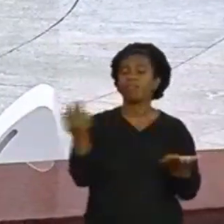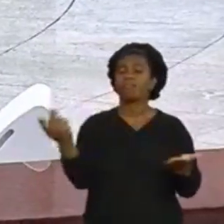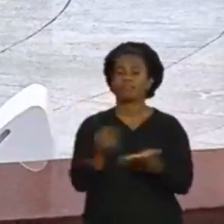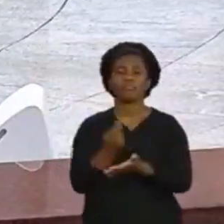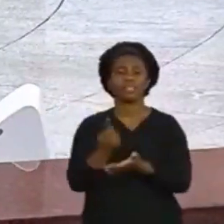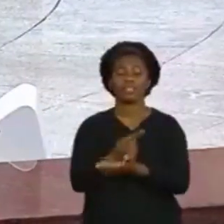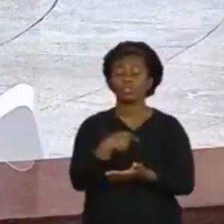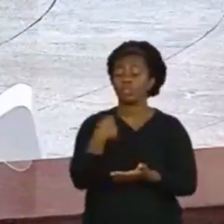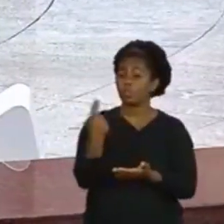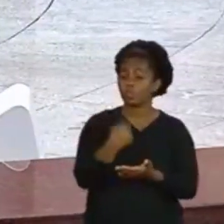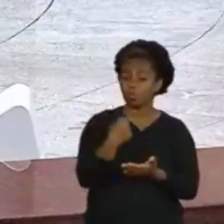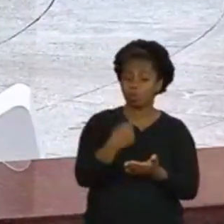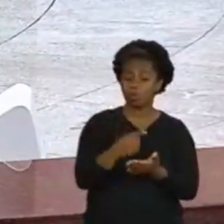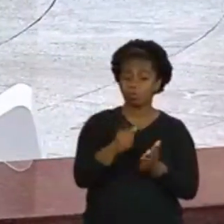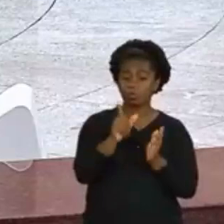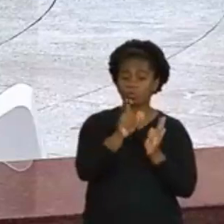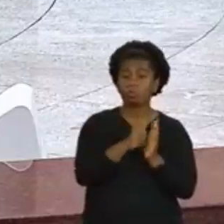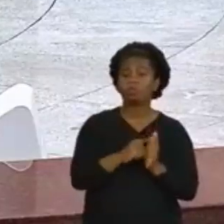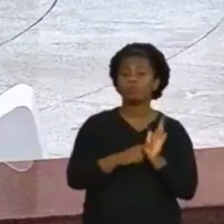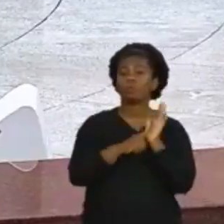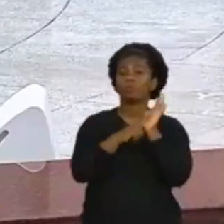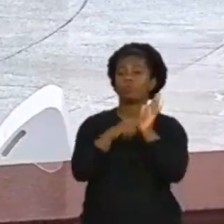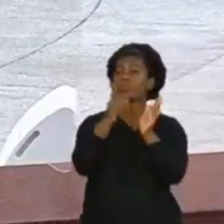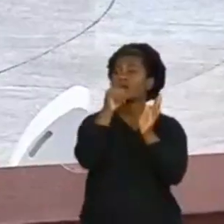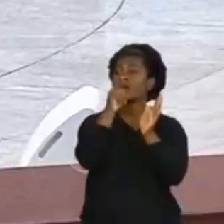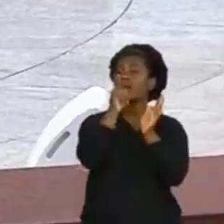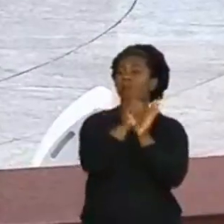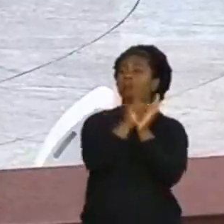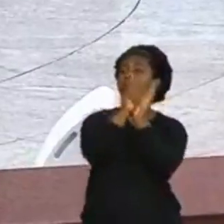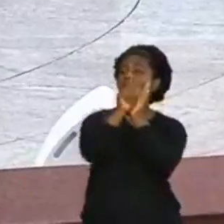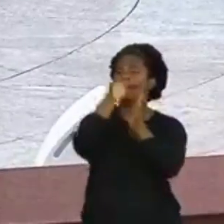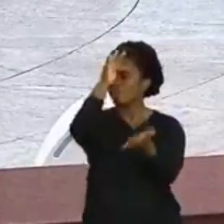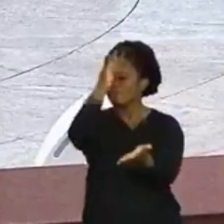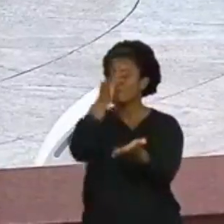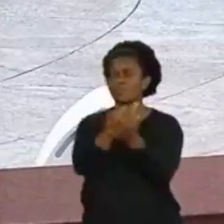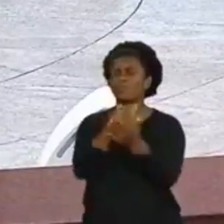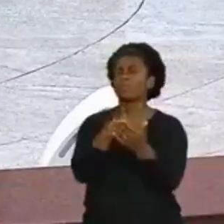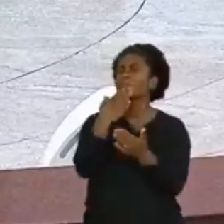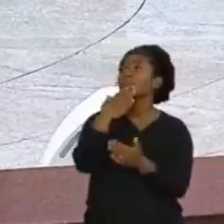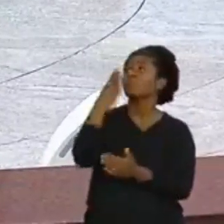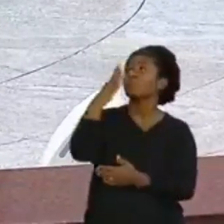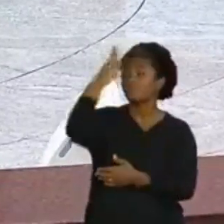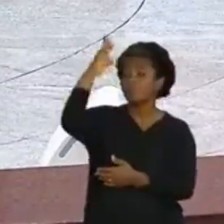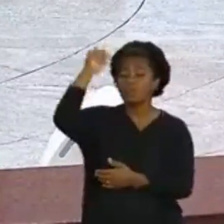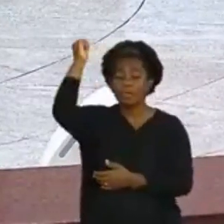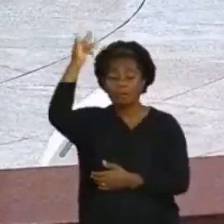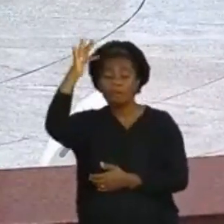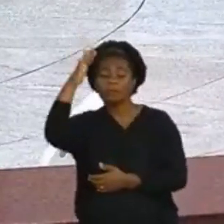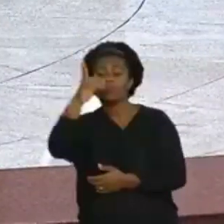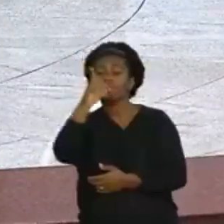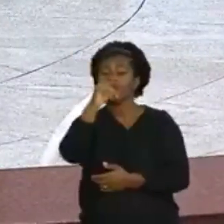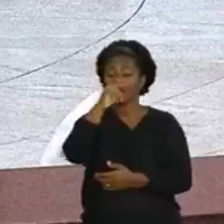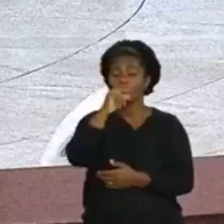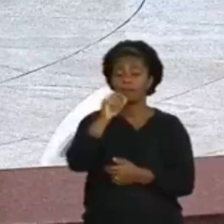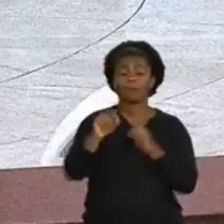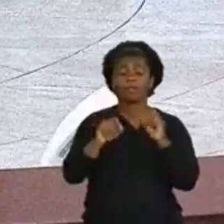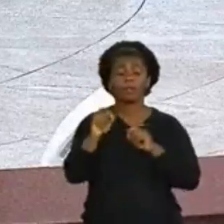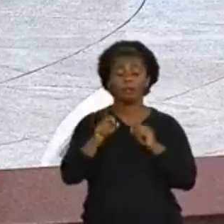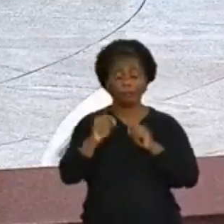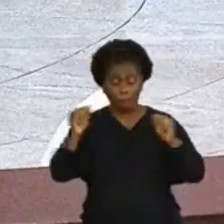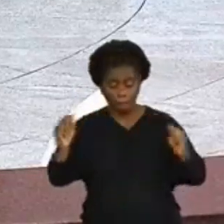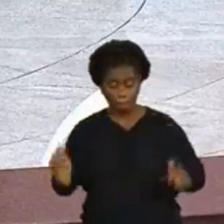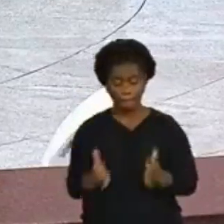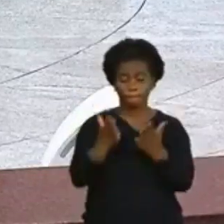fé. Nós pedimos ao Senhor que abençoe as águas, meu Deus, para que milagres aconteçam, para